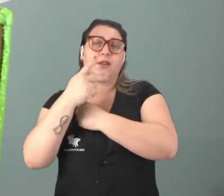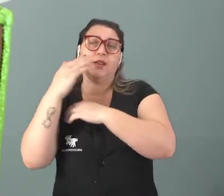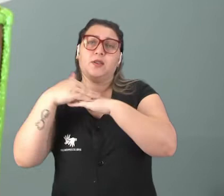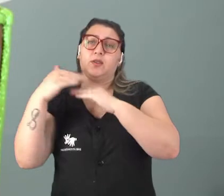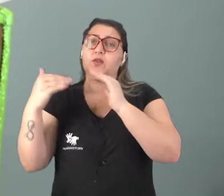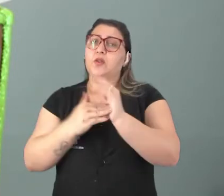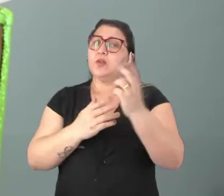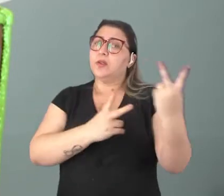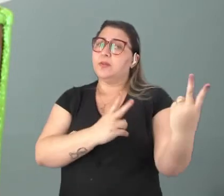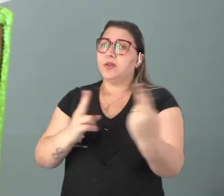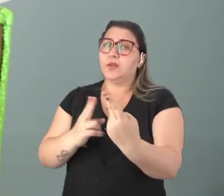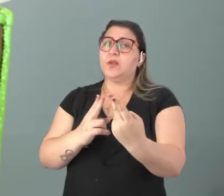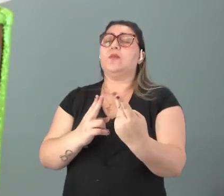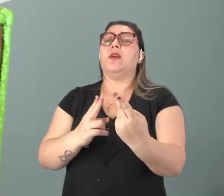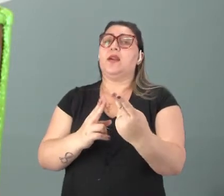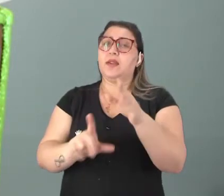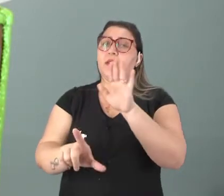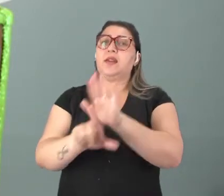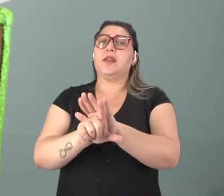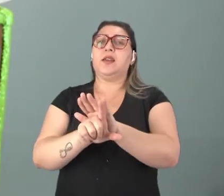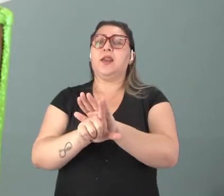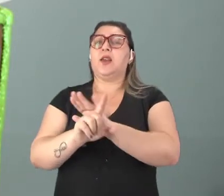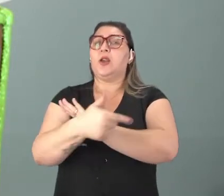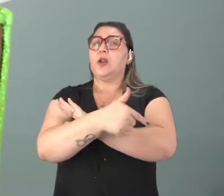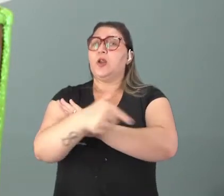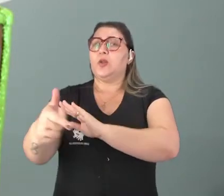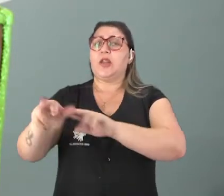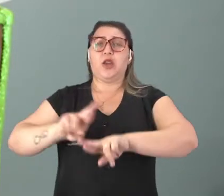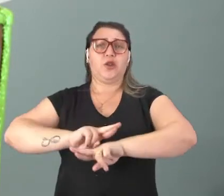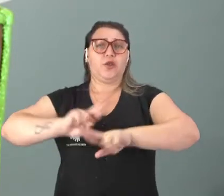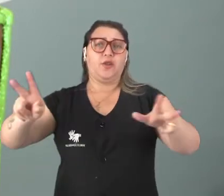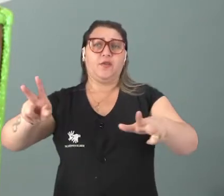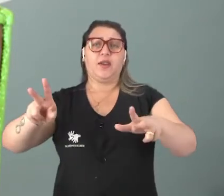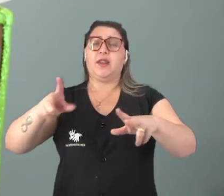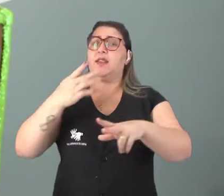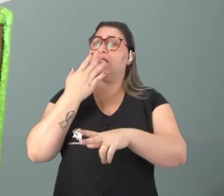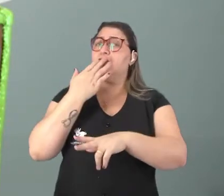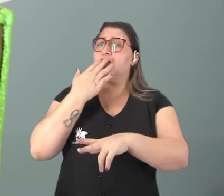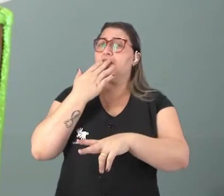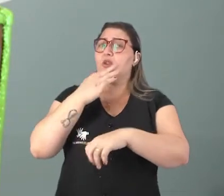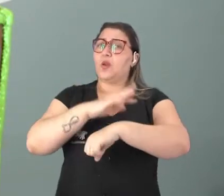são iguais perante a lei, sem distinção de qualquer natureza,